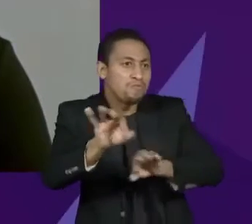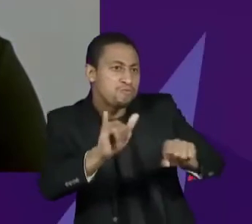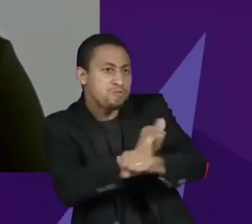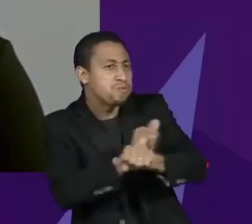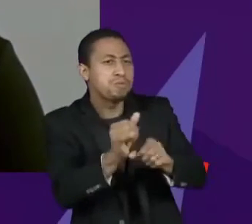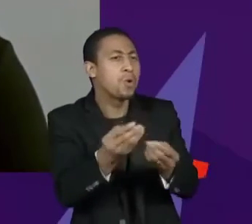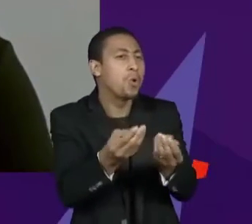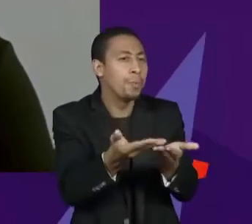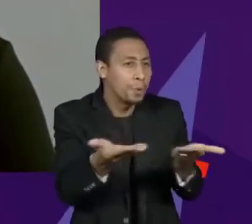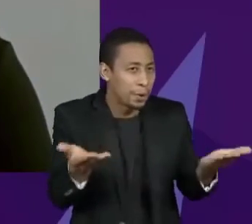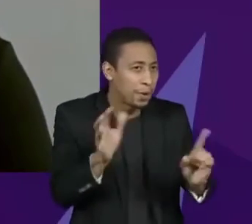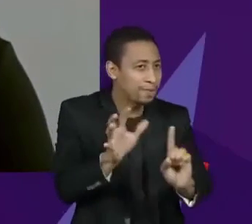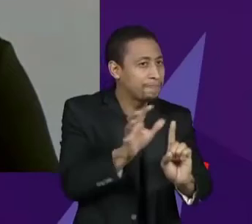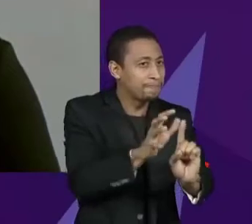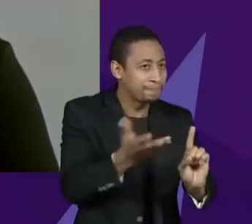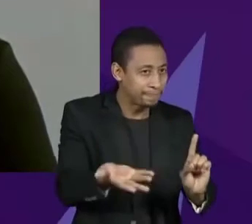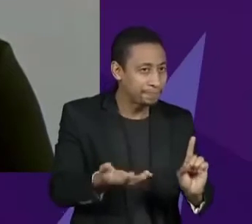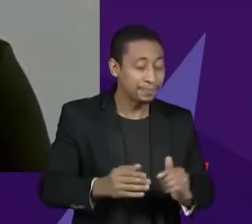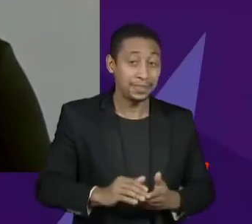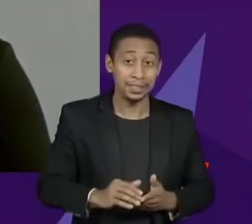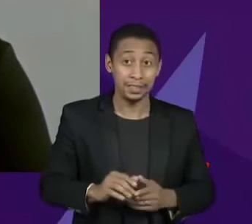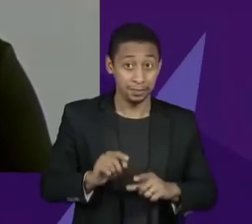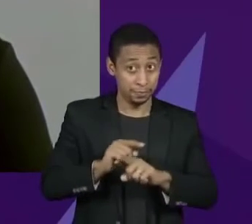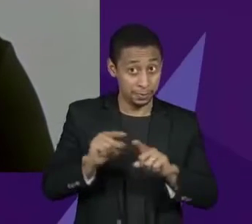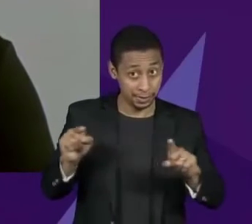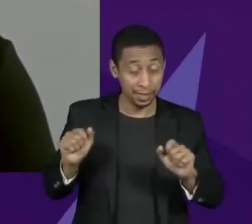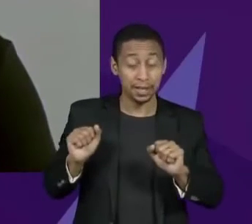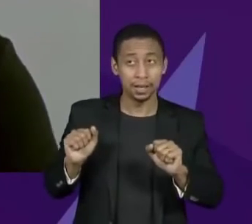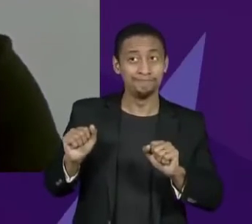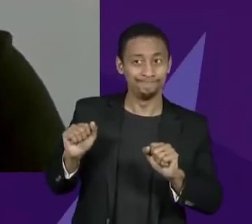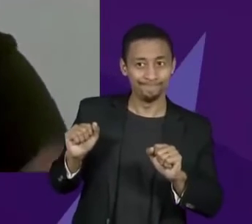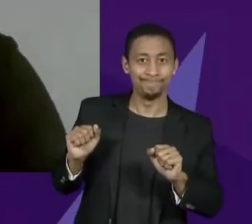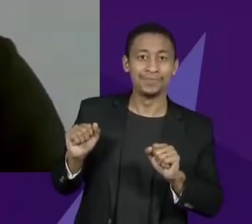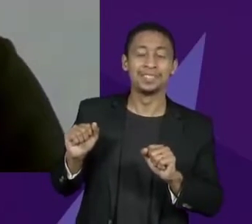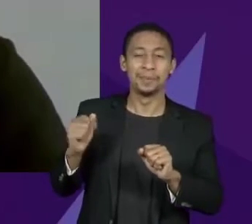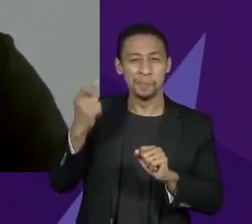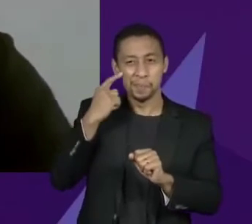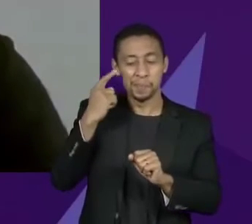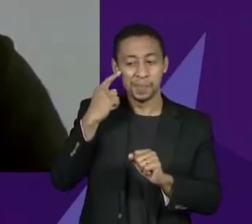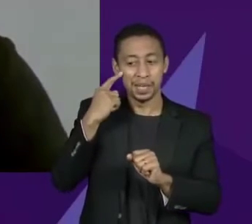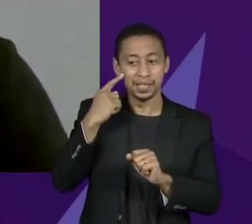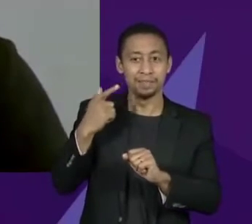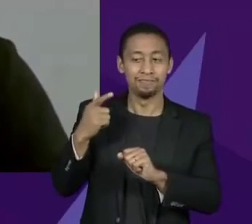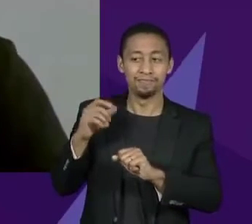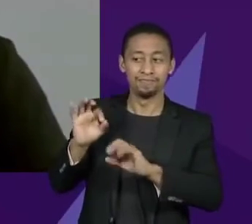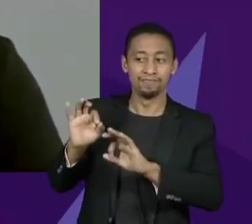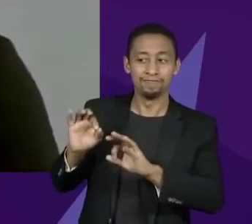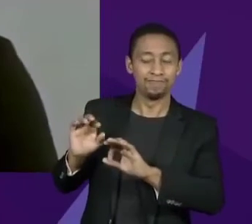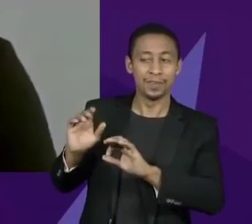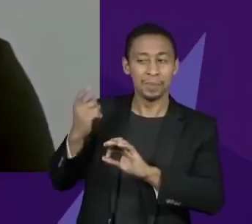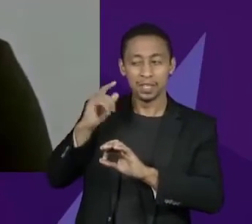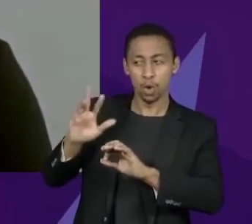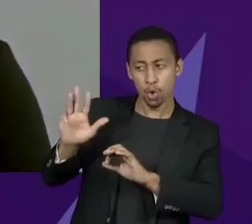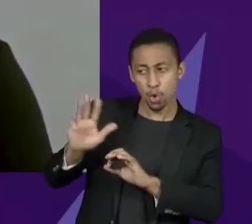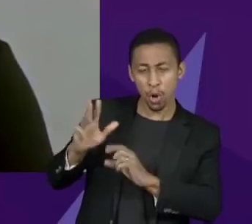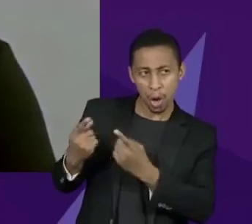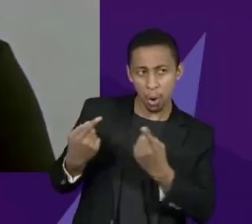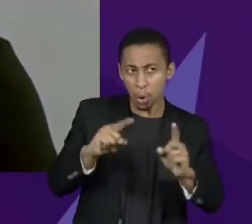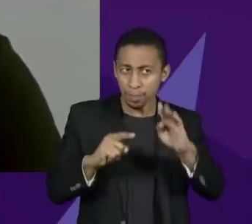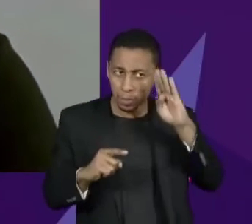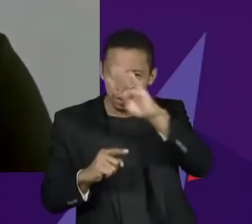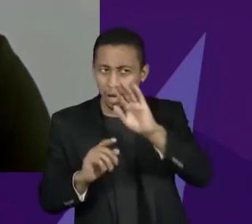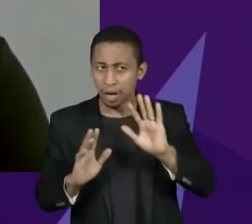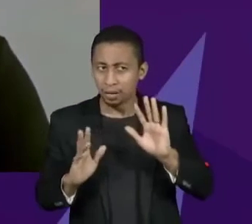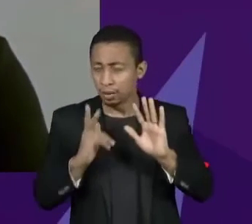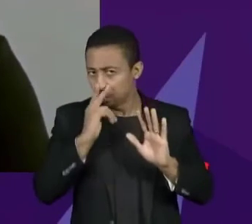Olha, para algumas que são mais precipitados, a eleição acabou, é Lula contra Bolsonaro. Eu acho que não. Eu acho